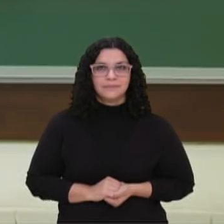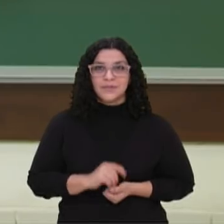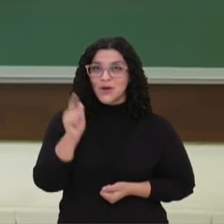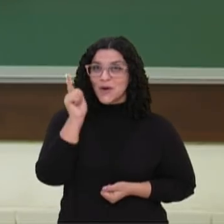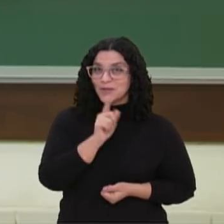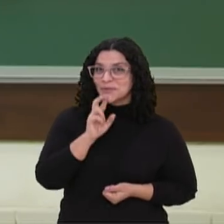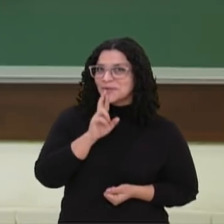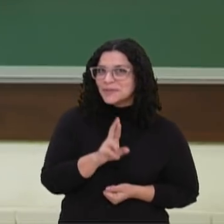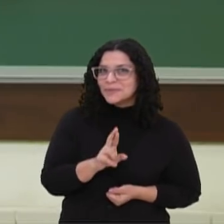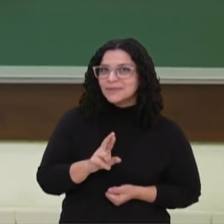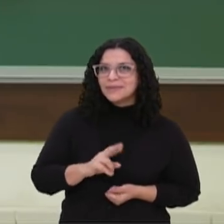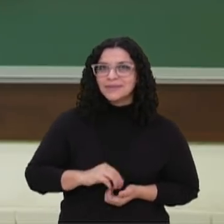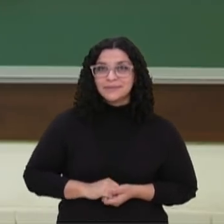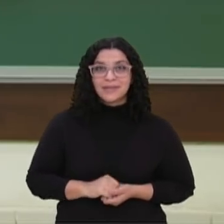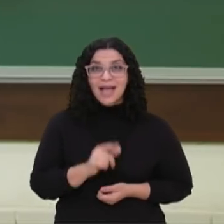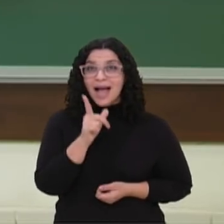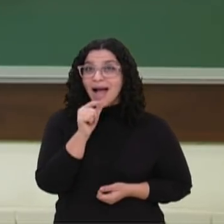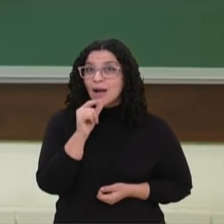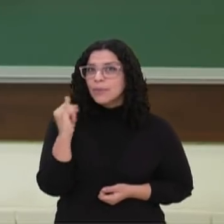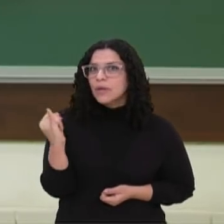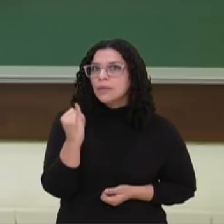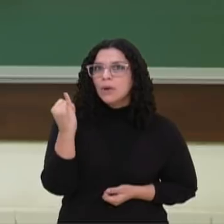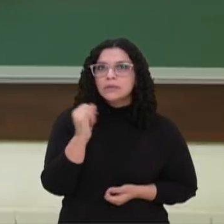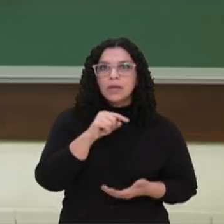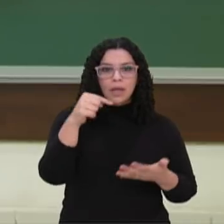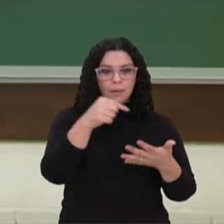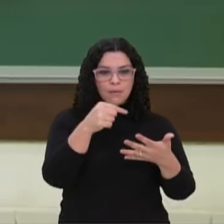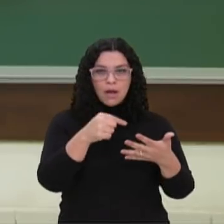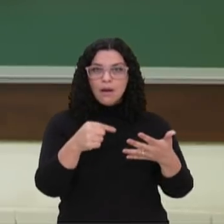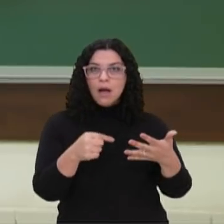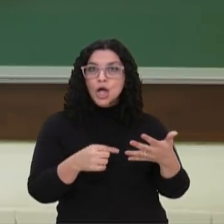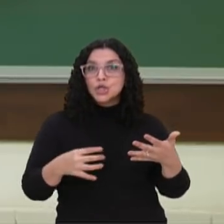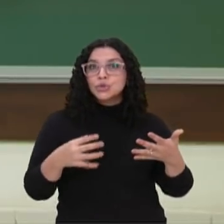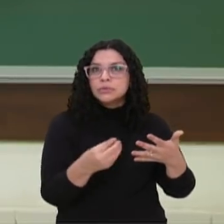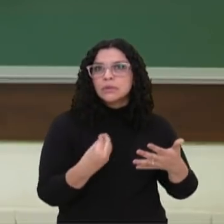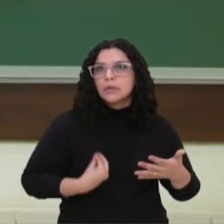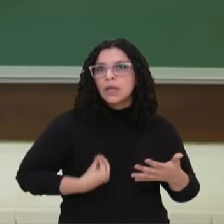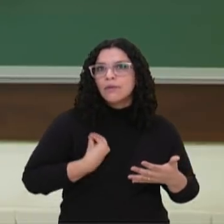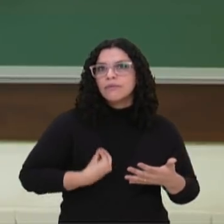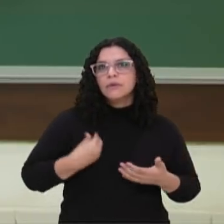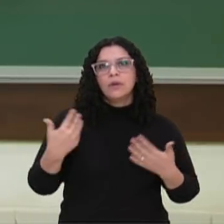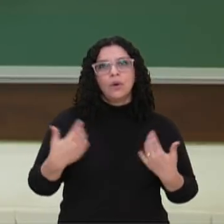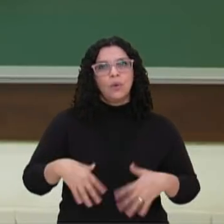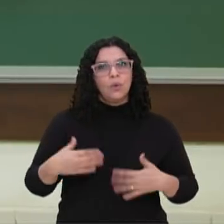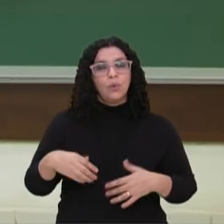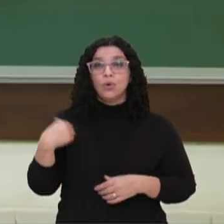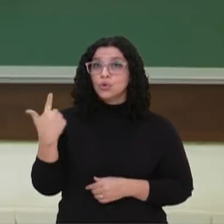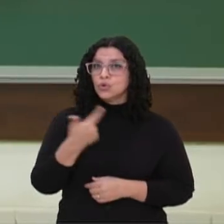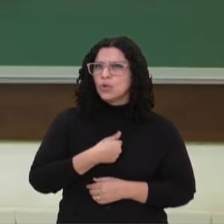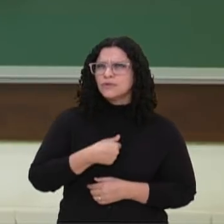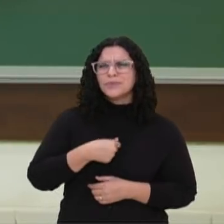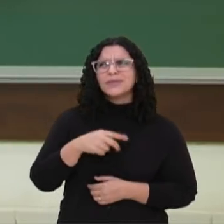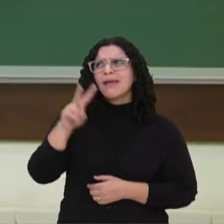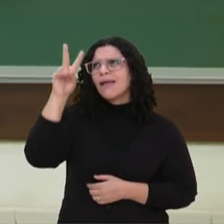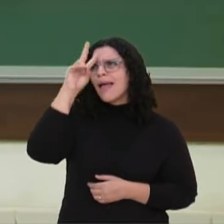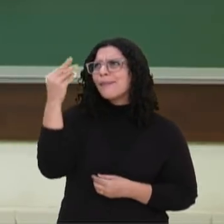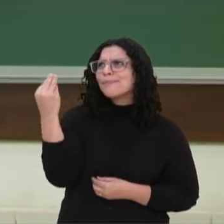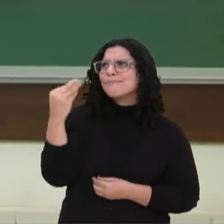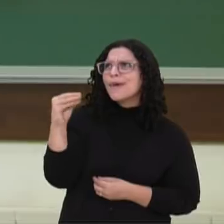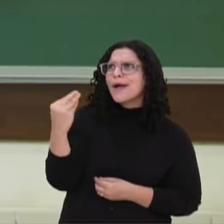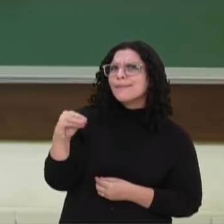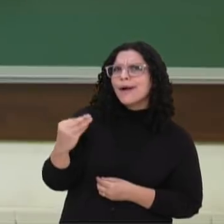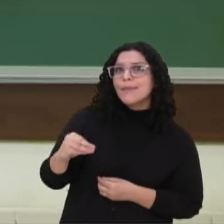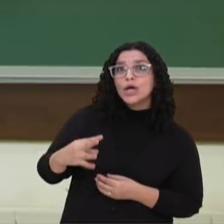Conseguiram lá? Nossa, a água é importante para tantas coisas na vida da gente, né? Então, nós for elencar